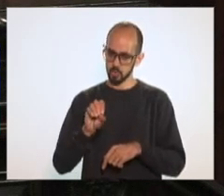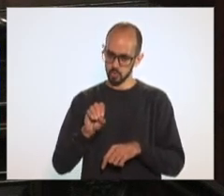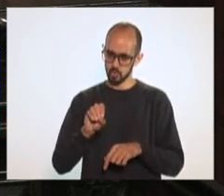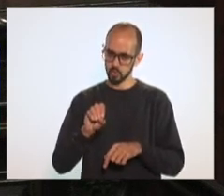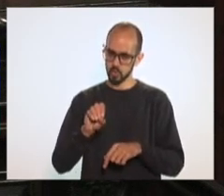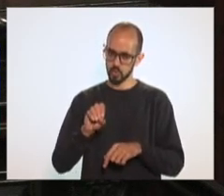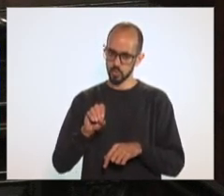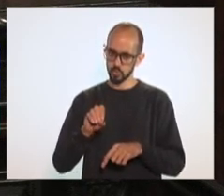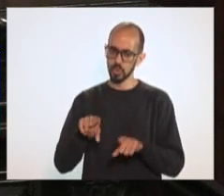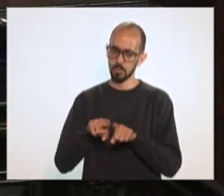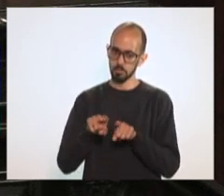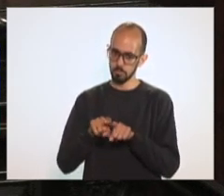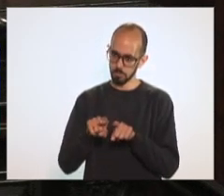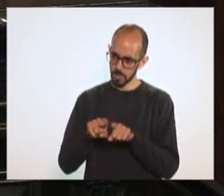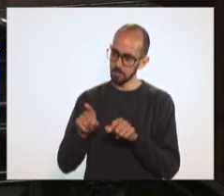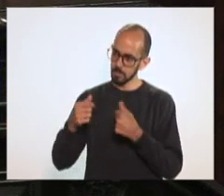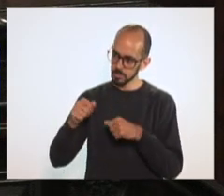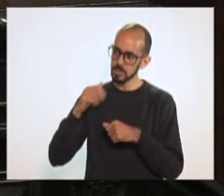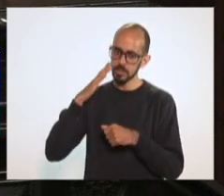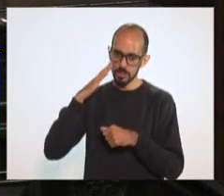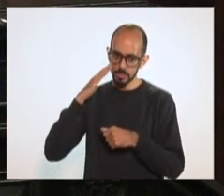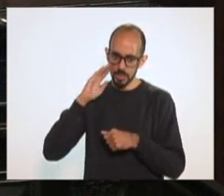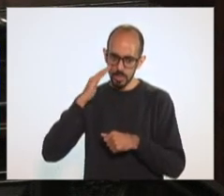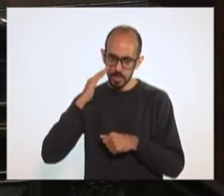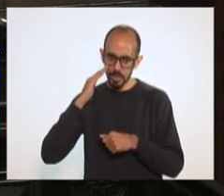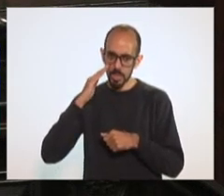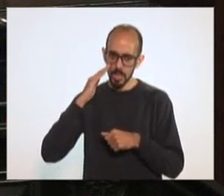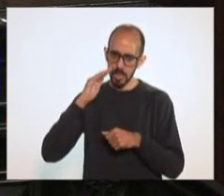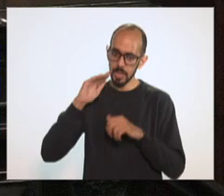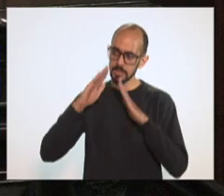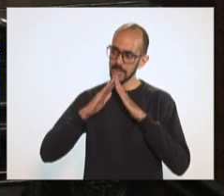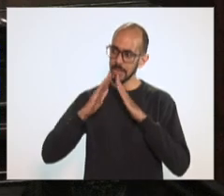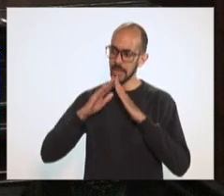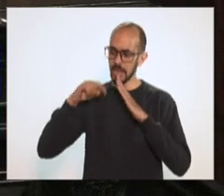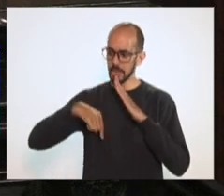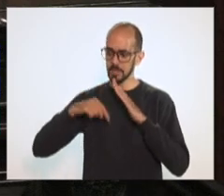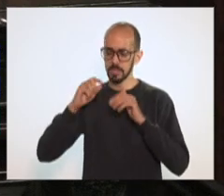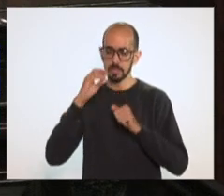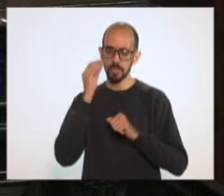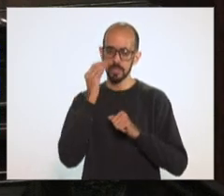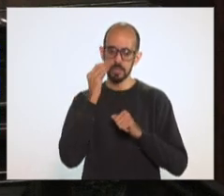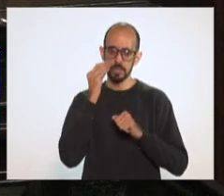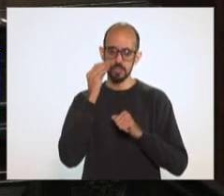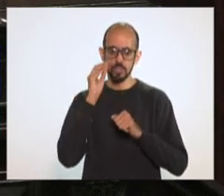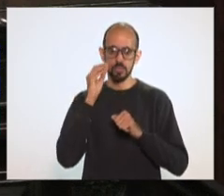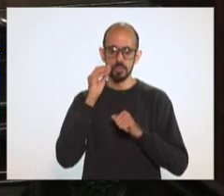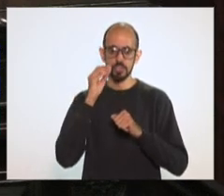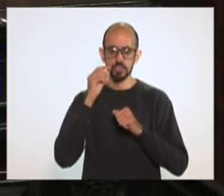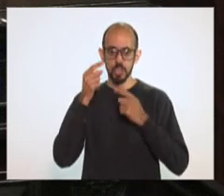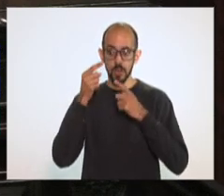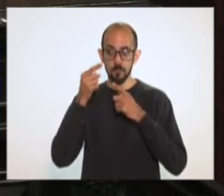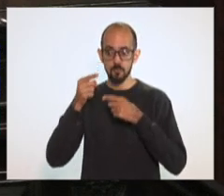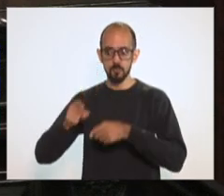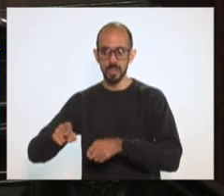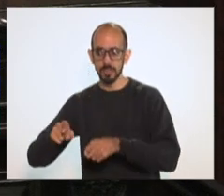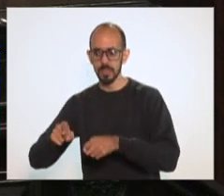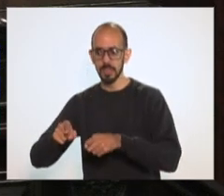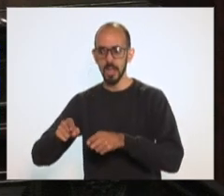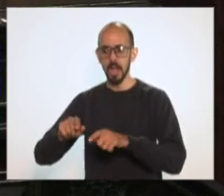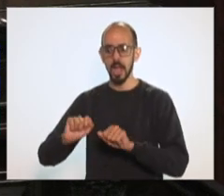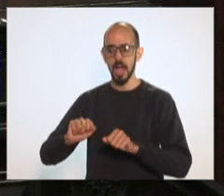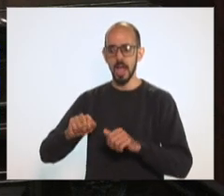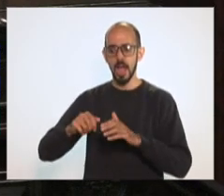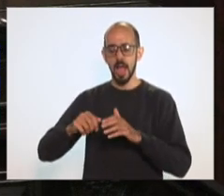saiu na vanguarda de enfrentar um problema gravíssimo, que é a paralisação dos setores produtivos, que é a perda de